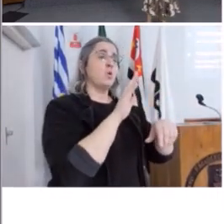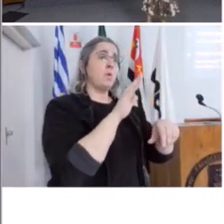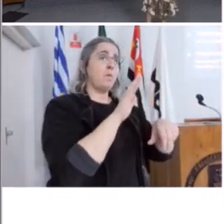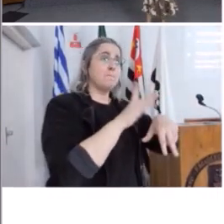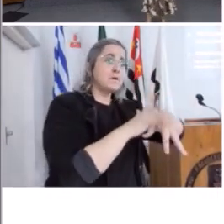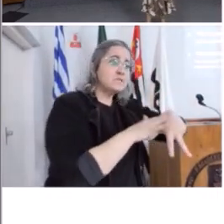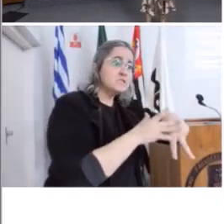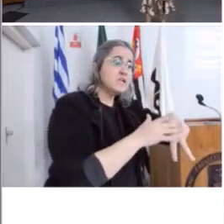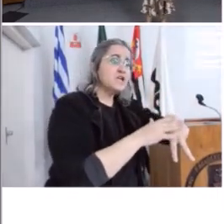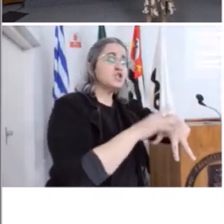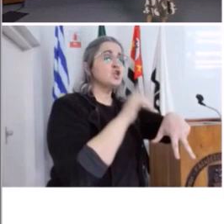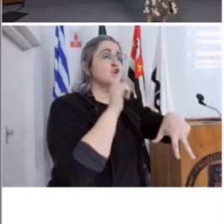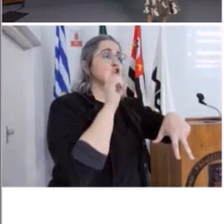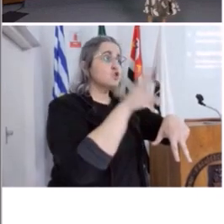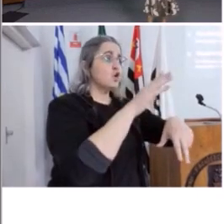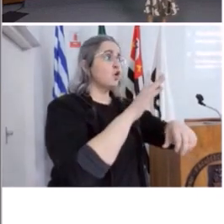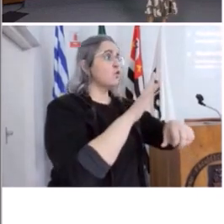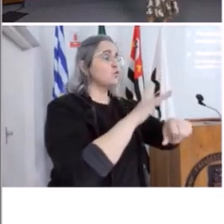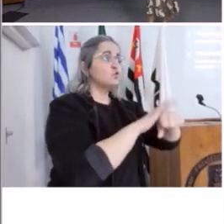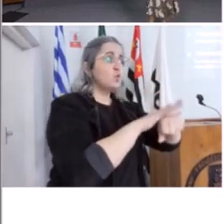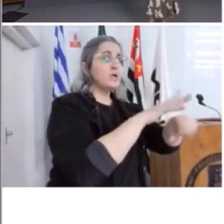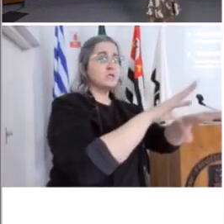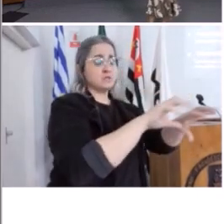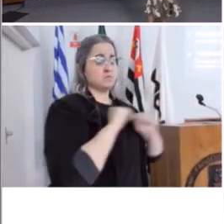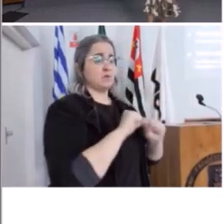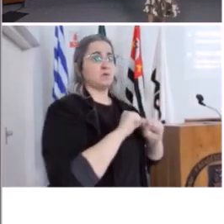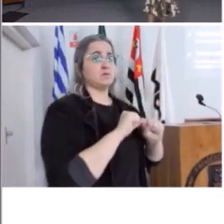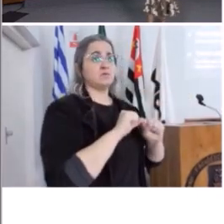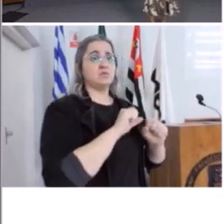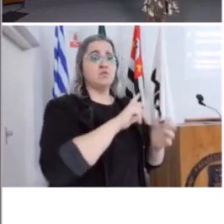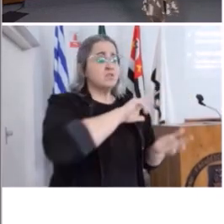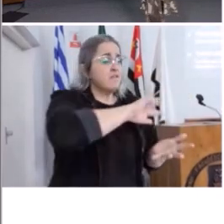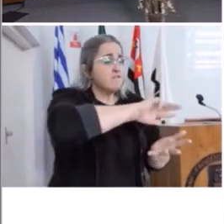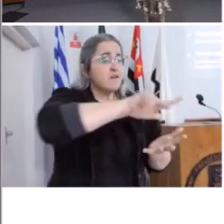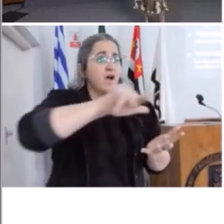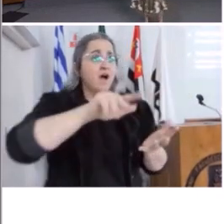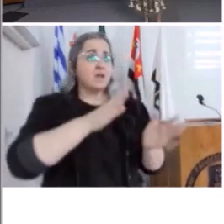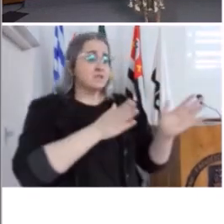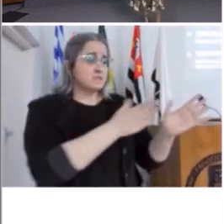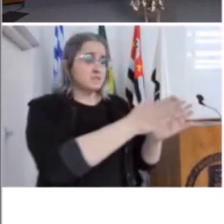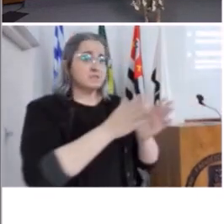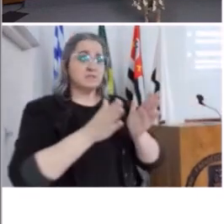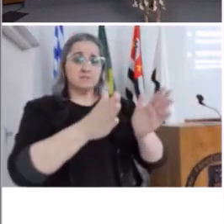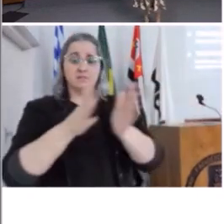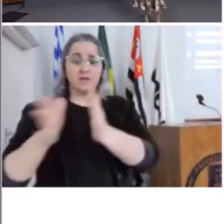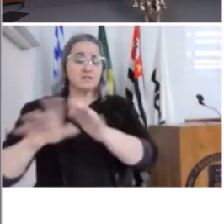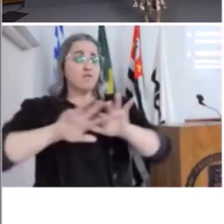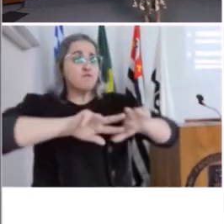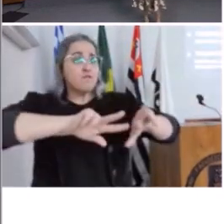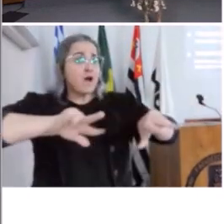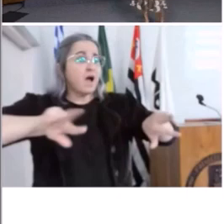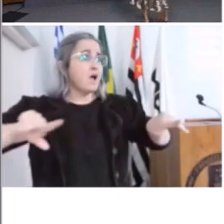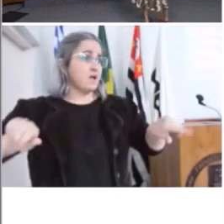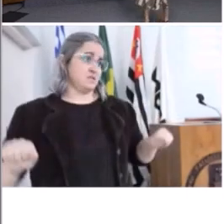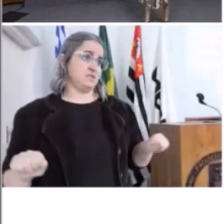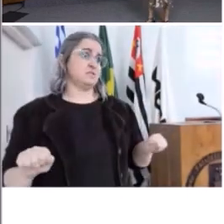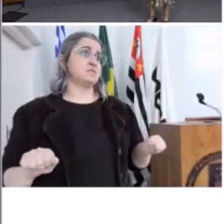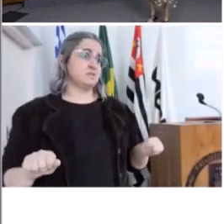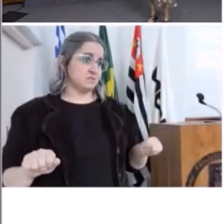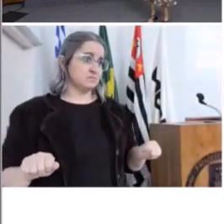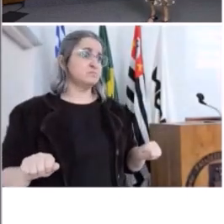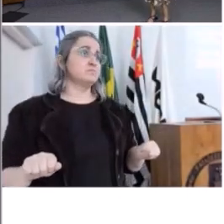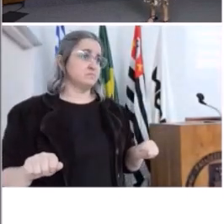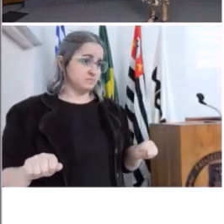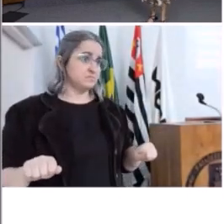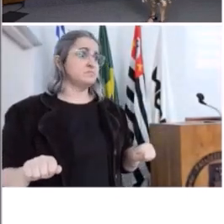autoimunes. Só com a área sistêmica, né? Com caso de doenças crônicas. Então, o paciente, o profissional que for trabalhar